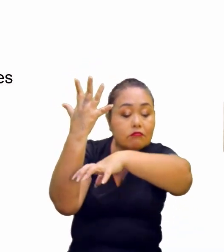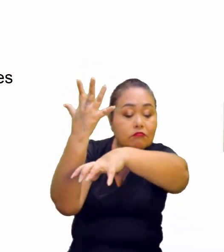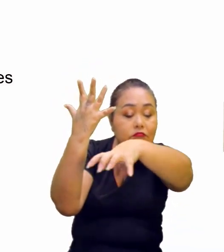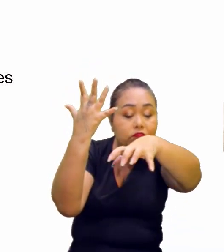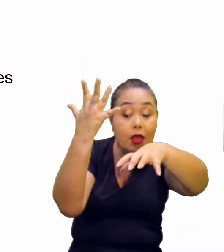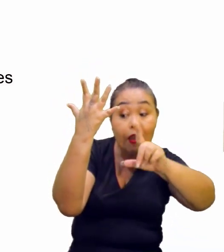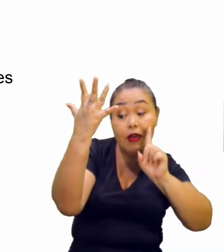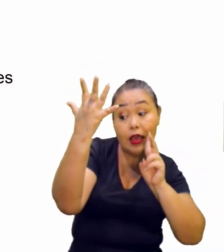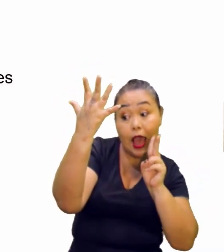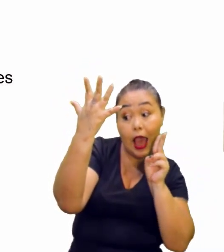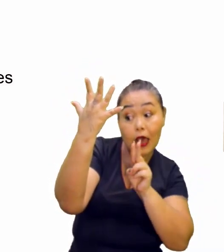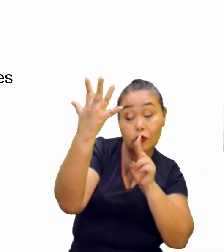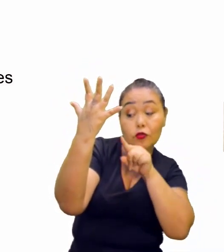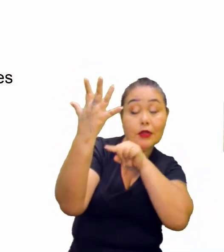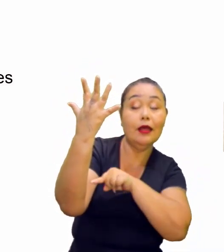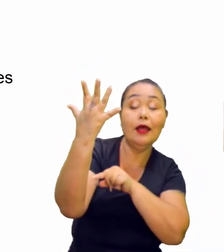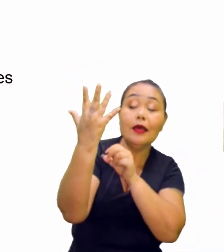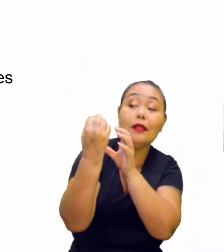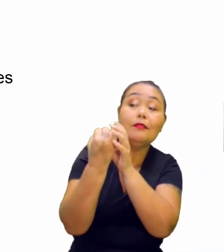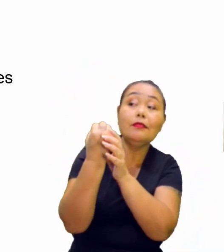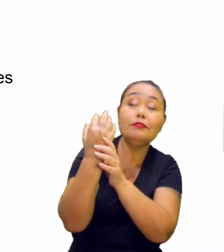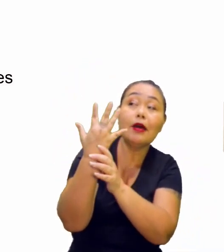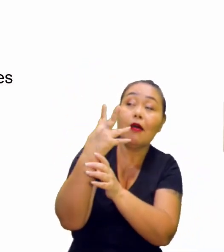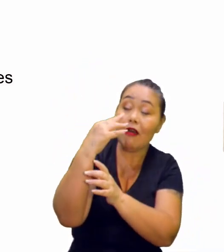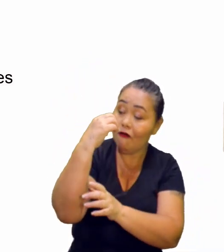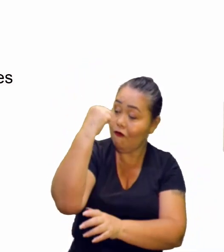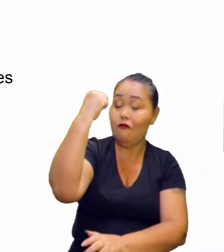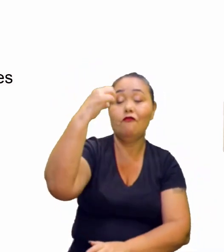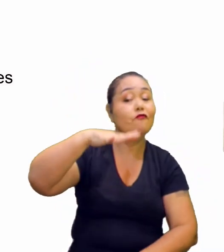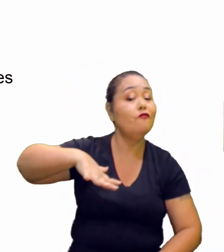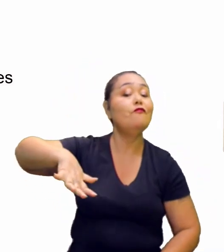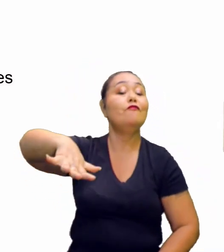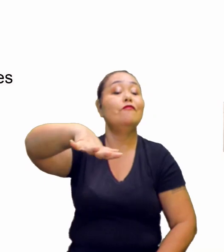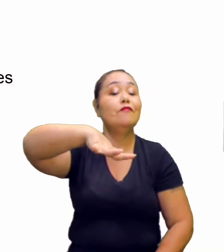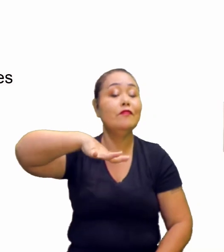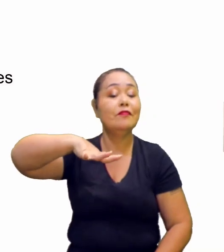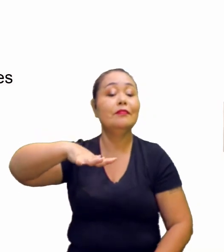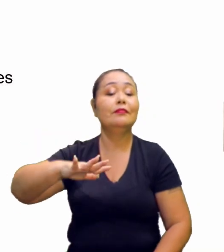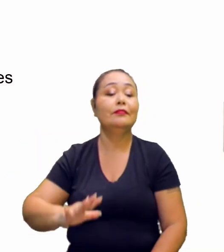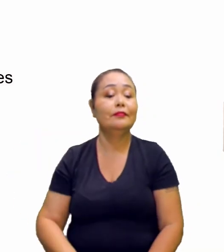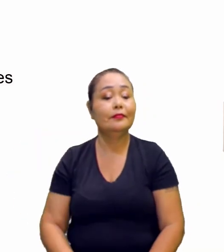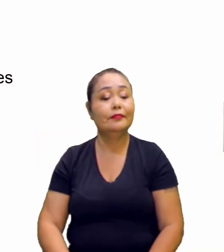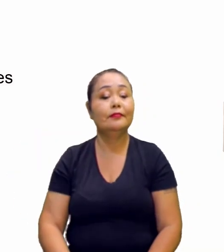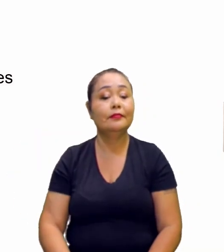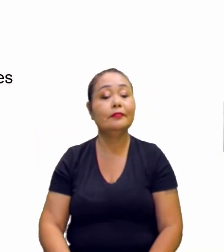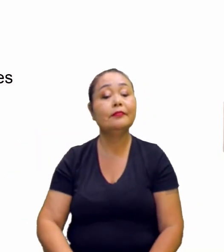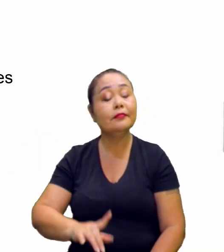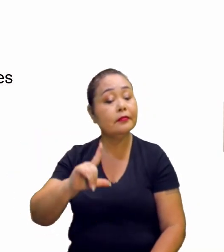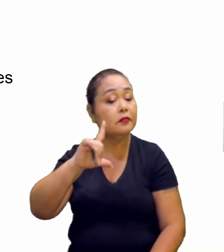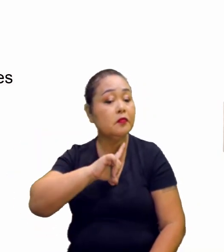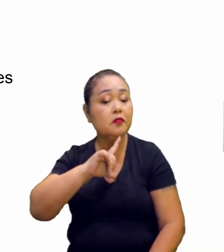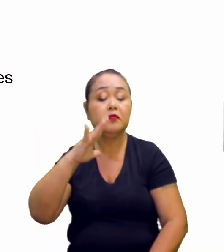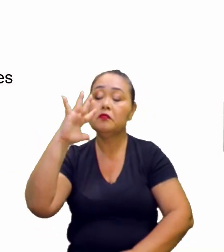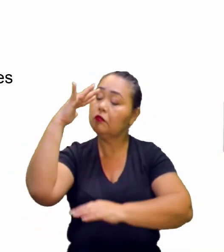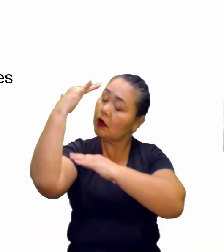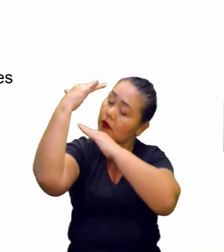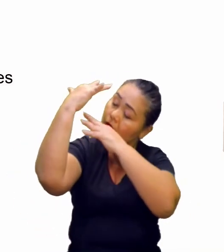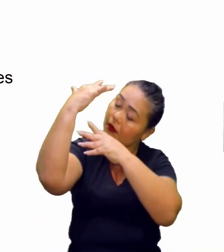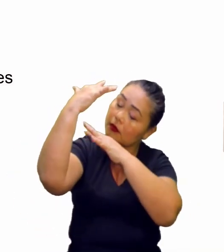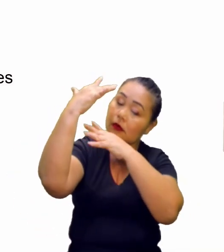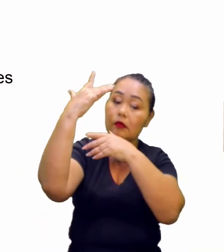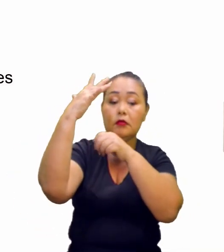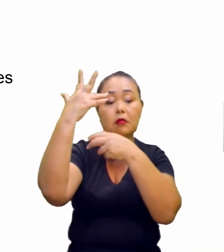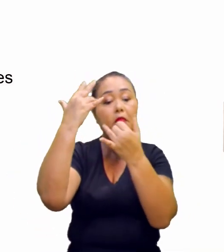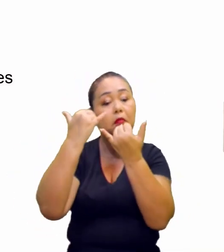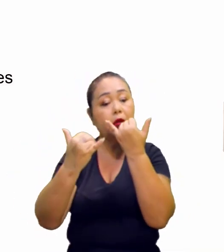elas vão prestar serviços para aquele ambiente ali de crescimento desses vegetais. Então, eu posso ter o sombreamento, né, o